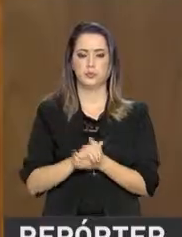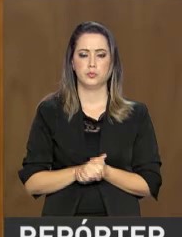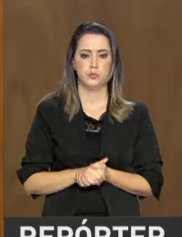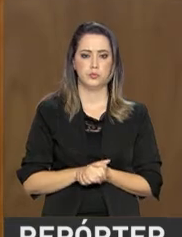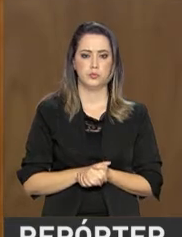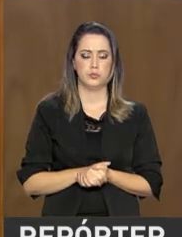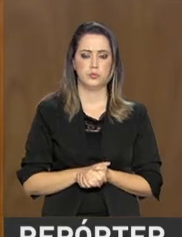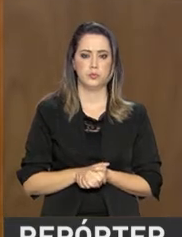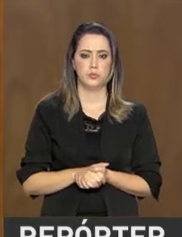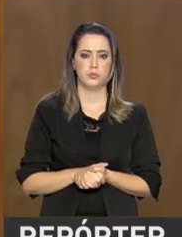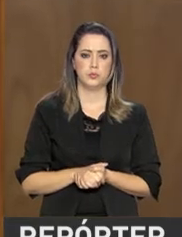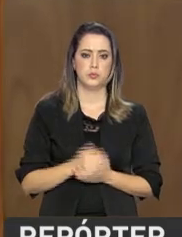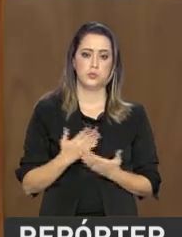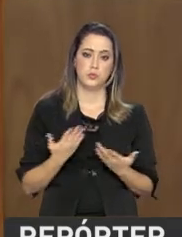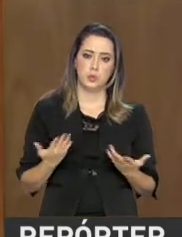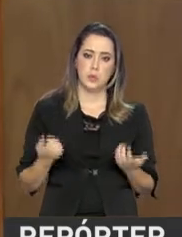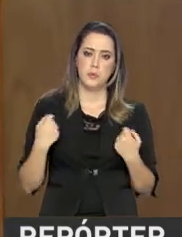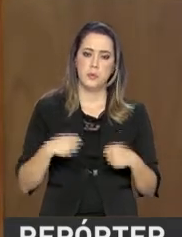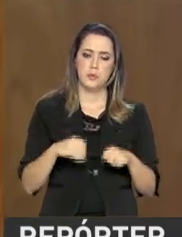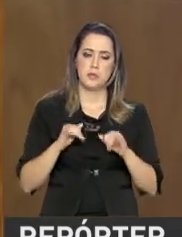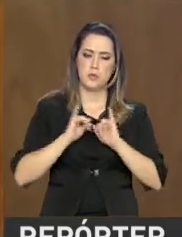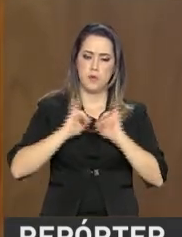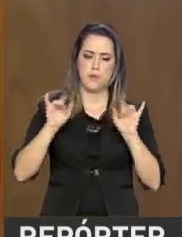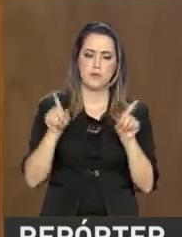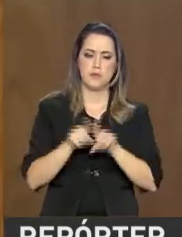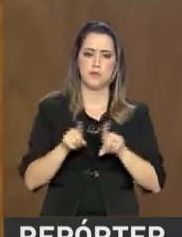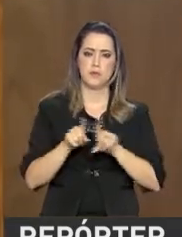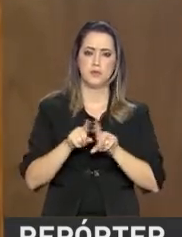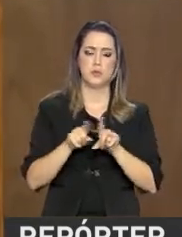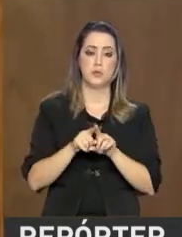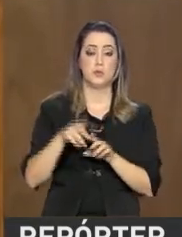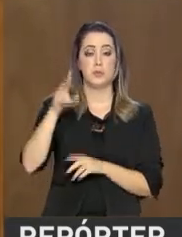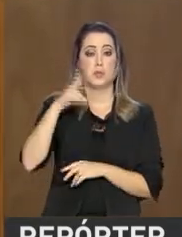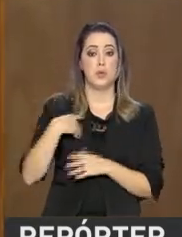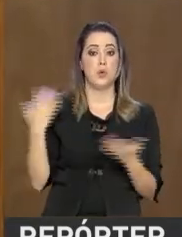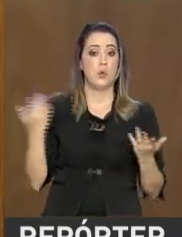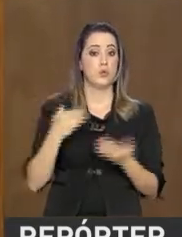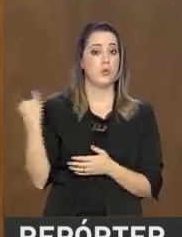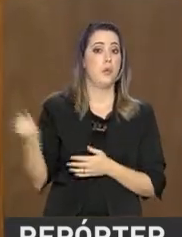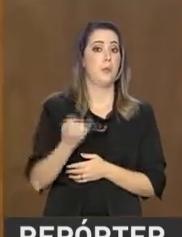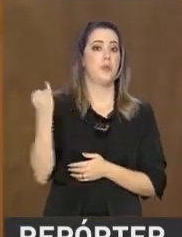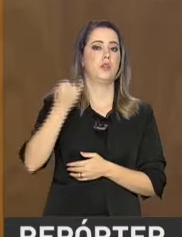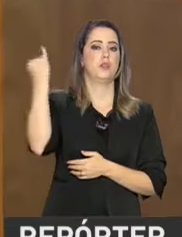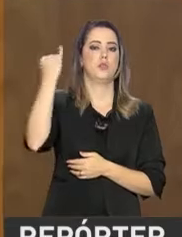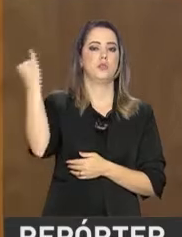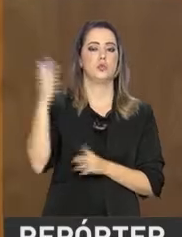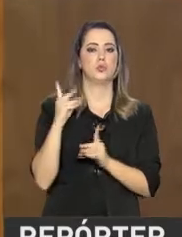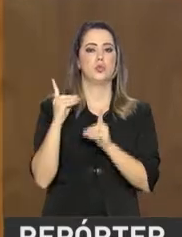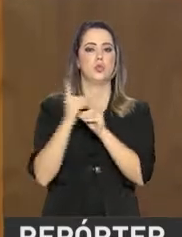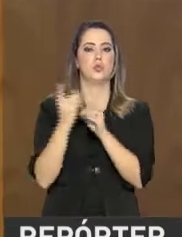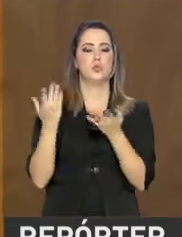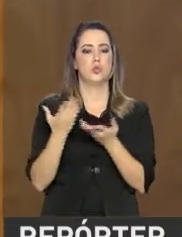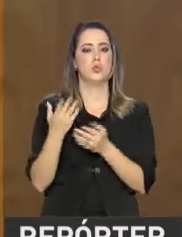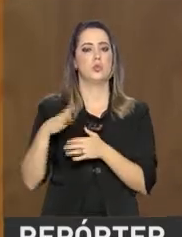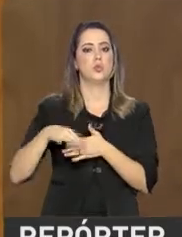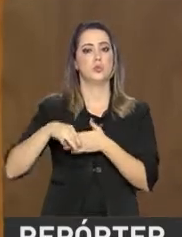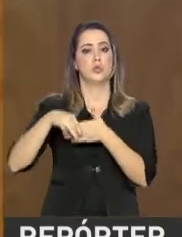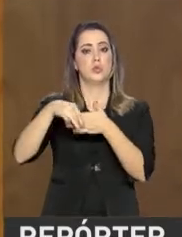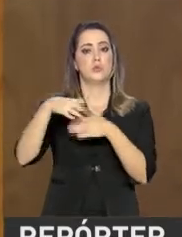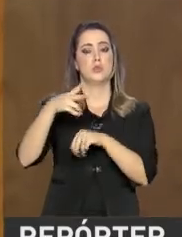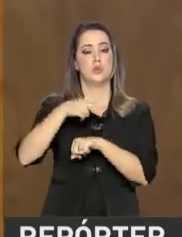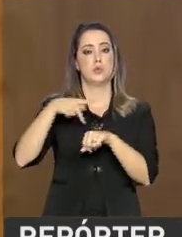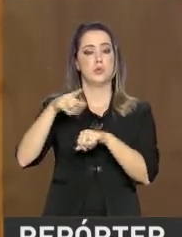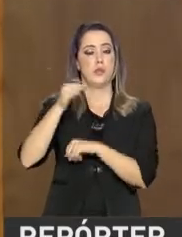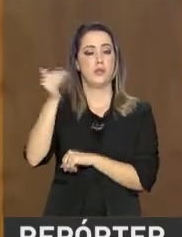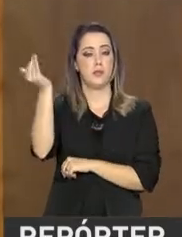eu não posso deixar de registrar o histórico encontro de hoje entre os líderes da coréia do sul e